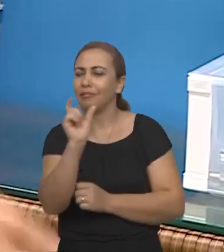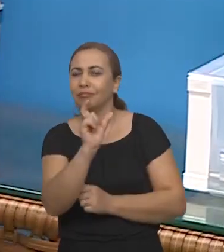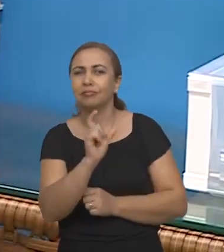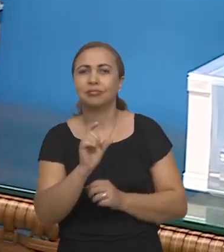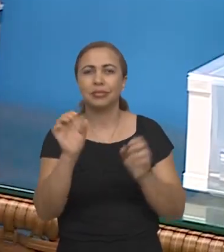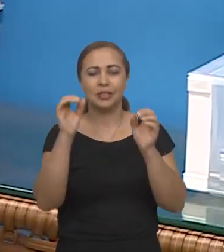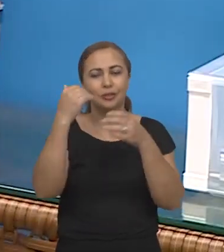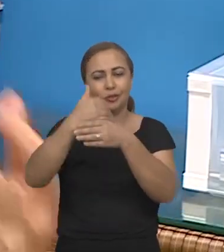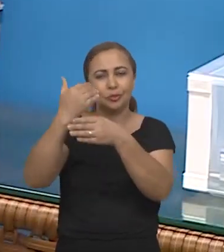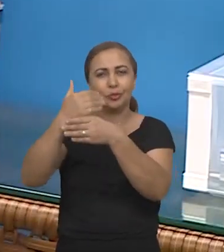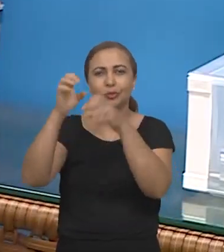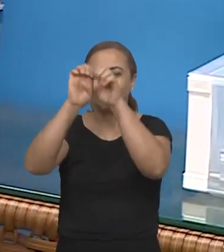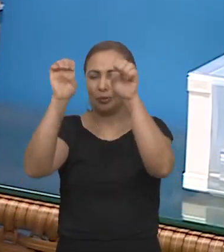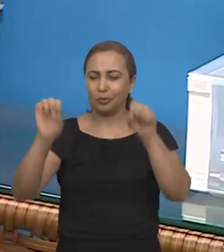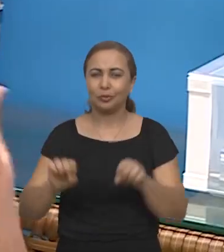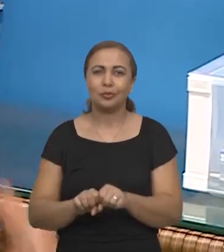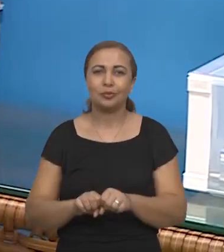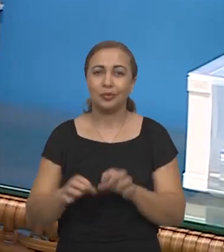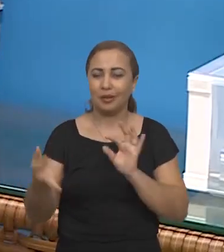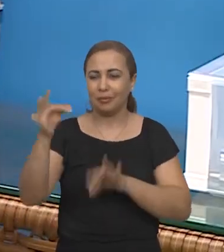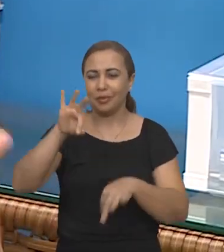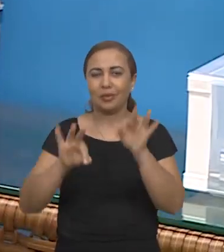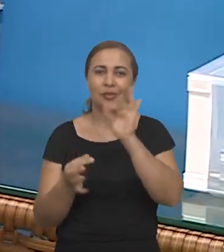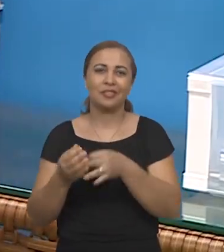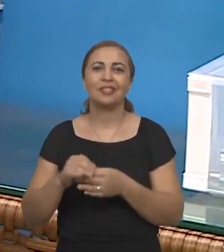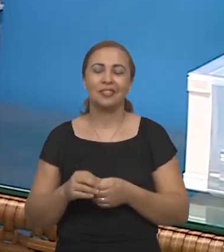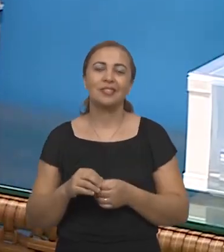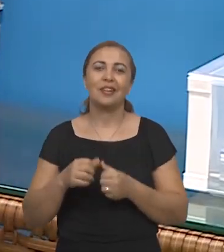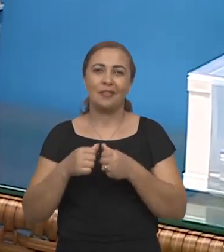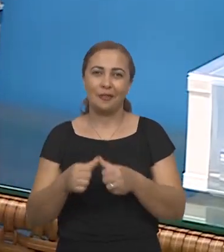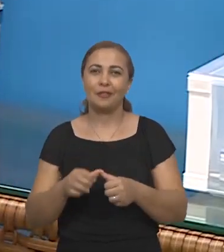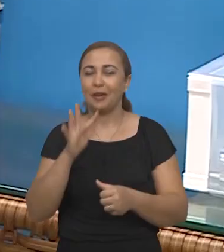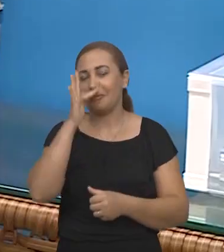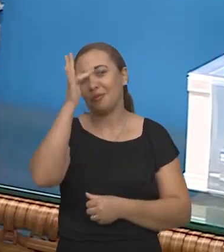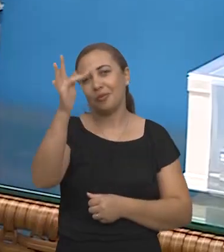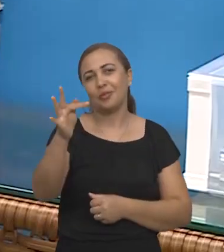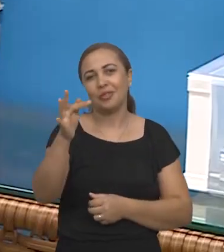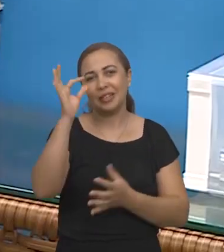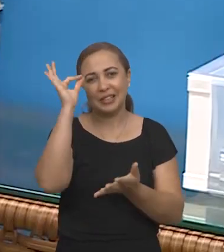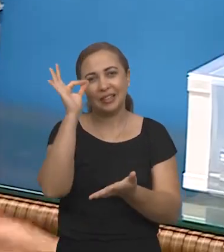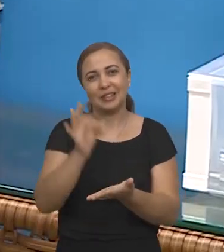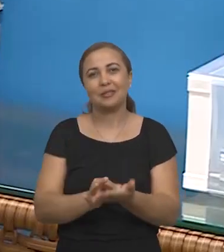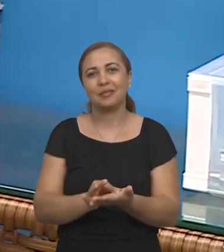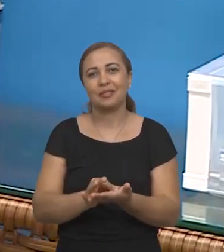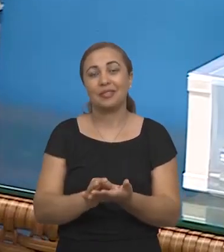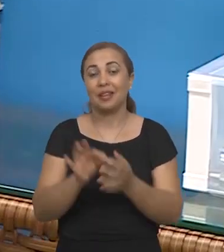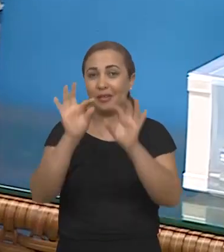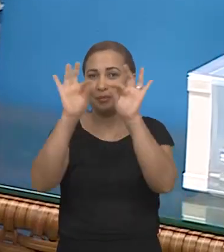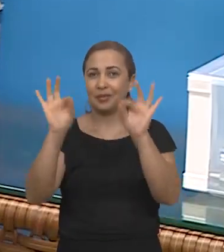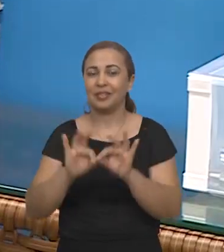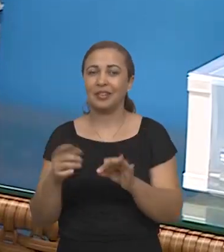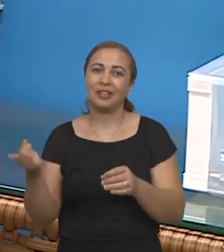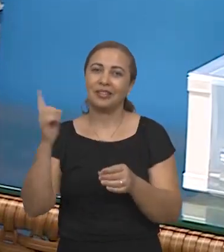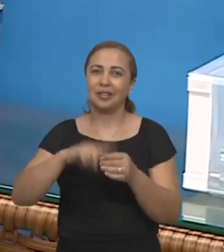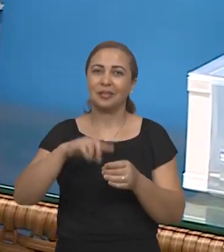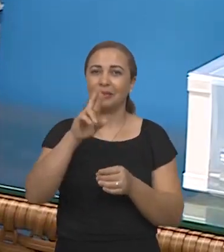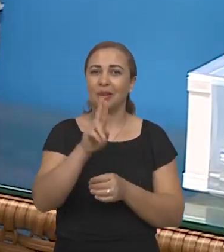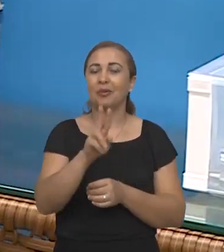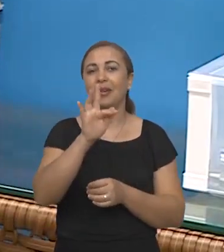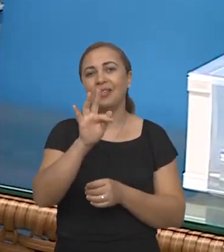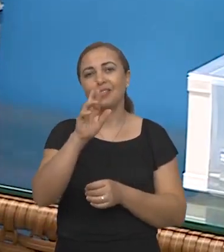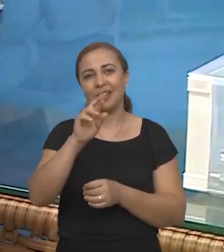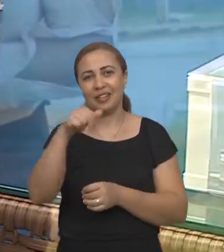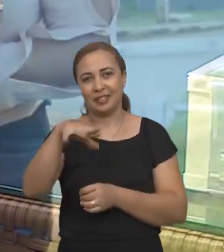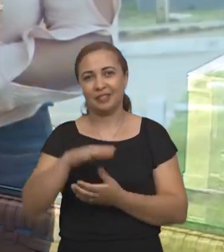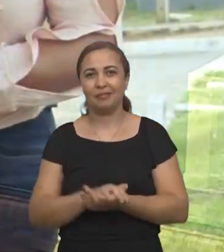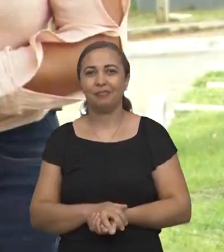engenharia, tecnologia, construção de laboratório, tudo isso são legados que certamente esse tipo de projeto traz para o